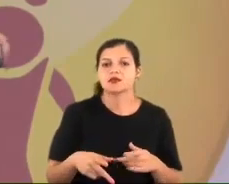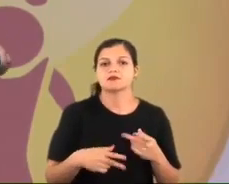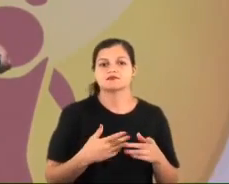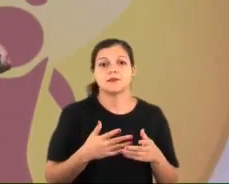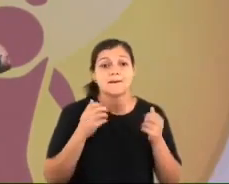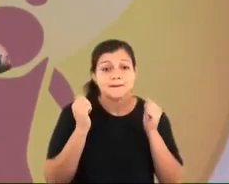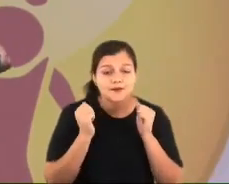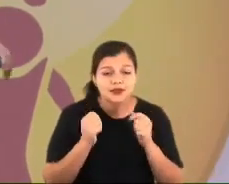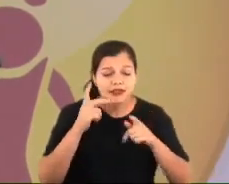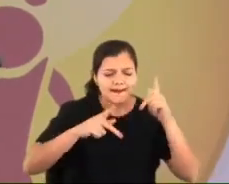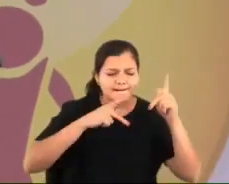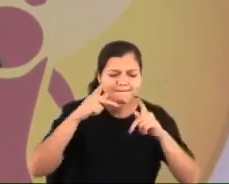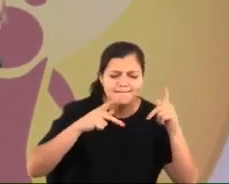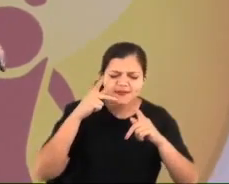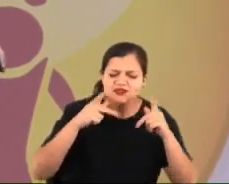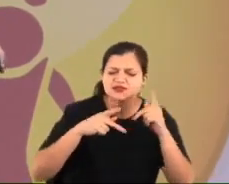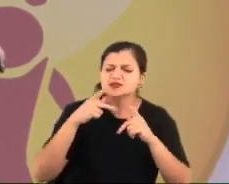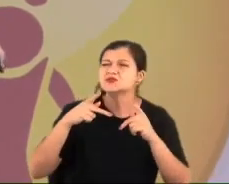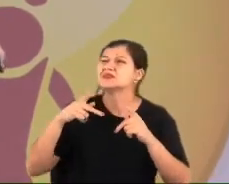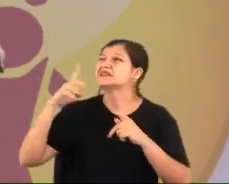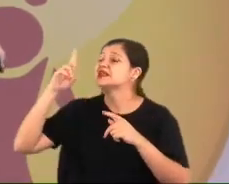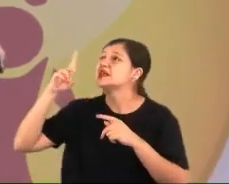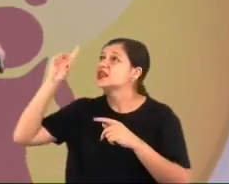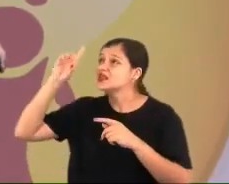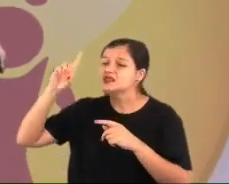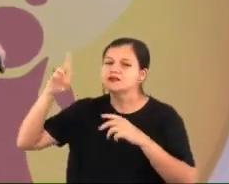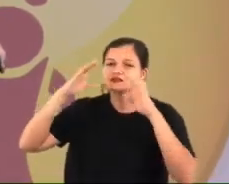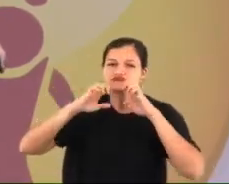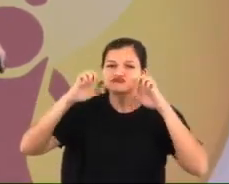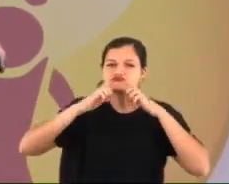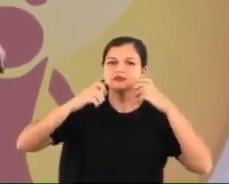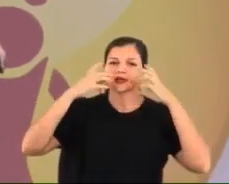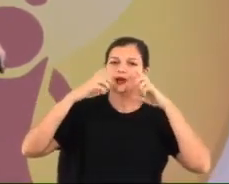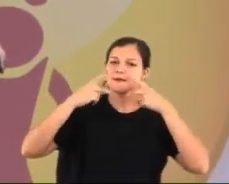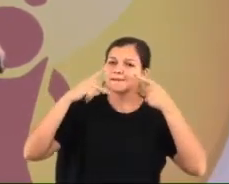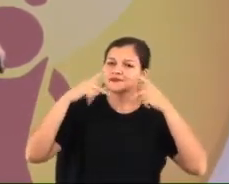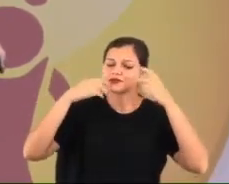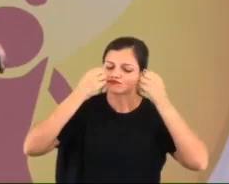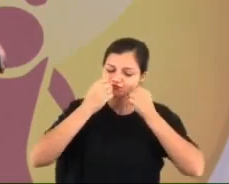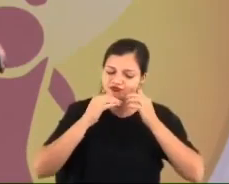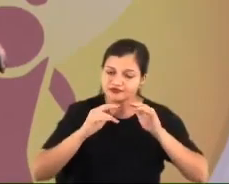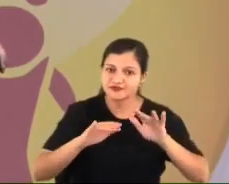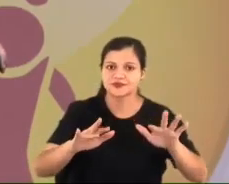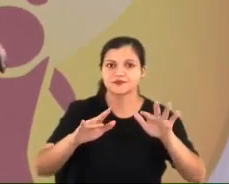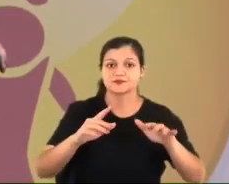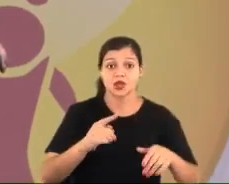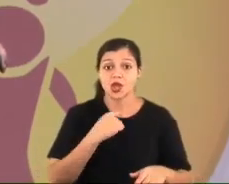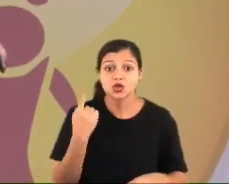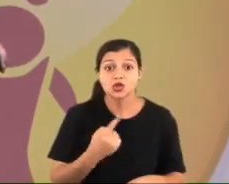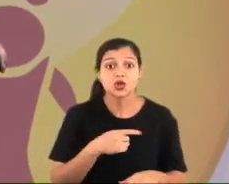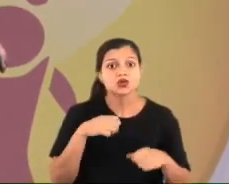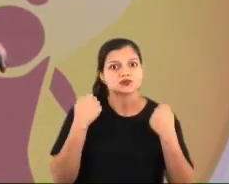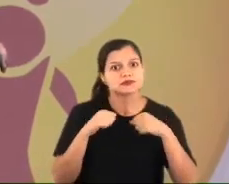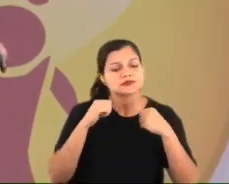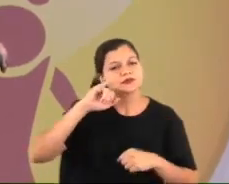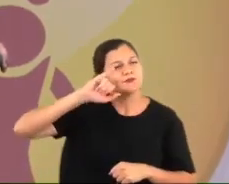campo verde para descansar de tantas coisas que acontecem. A gente precisa parar de perder